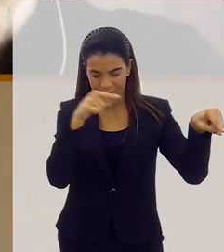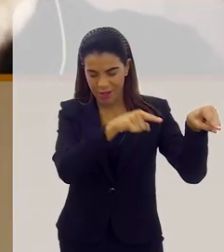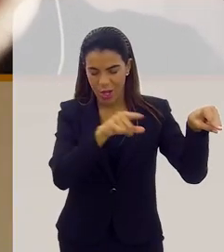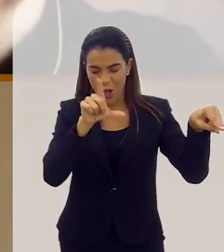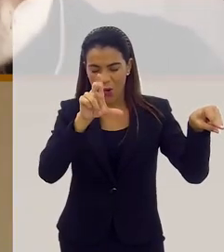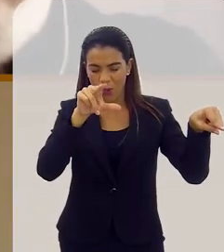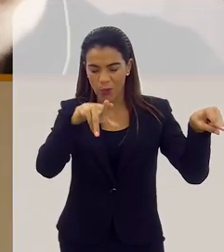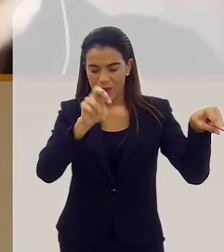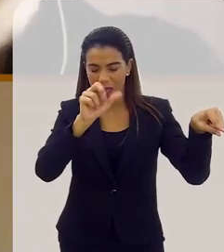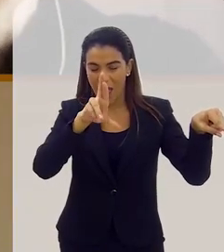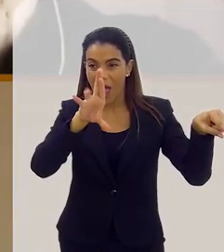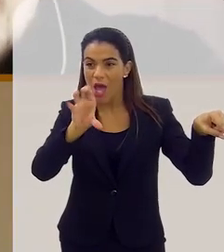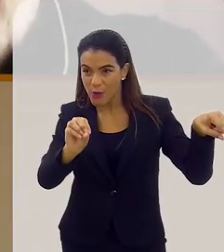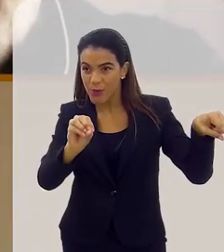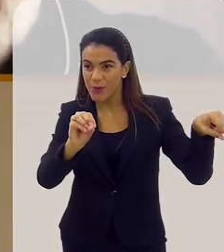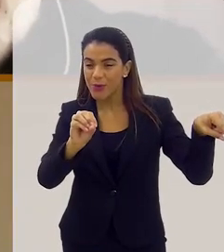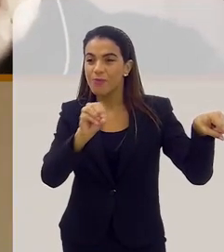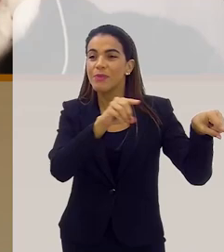Lunário Perpétuo